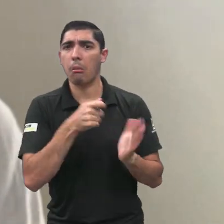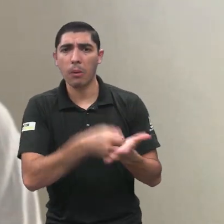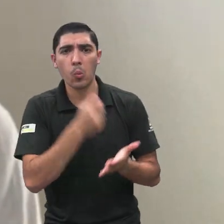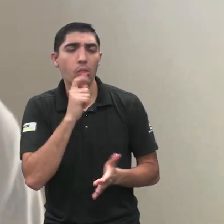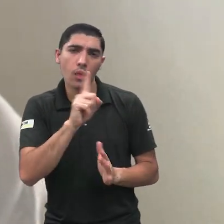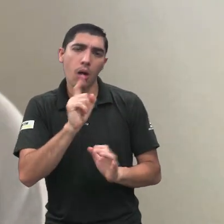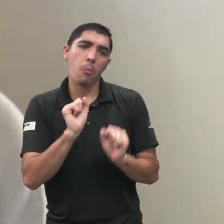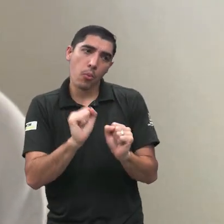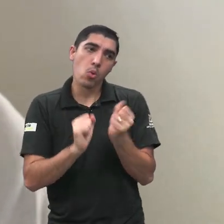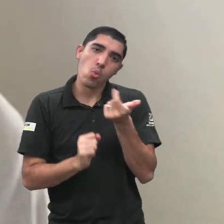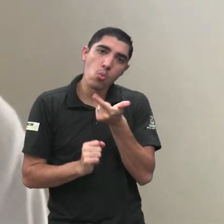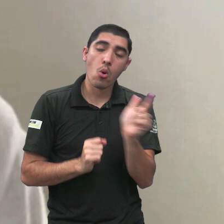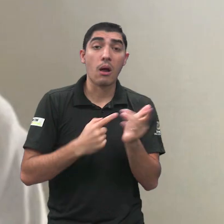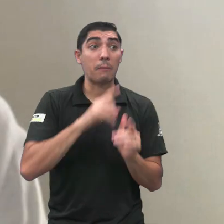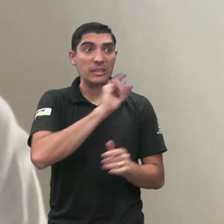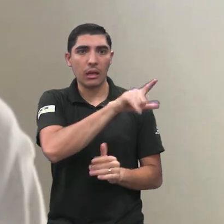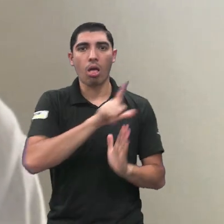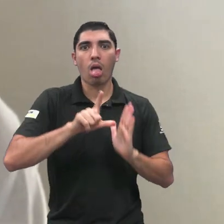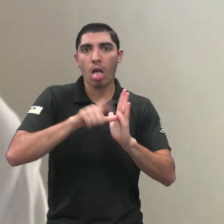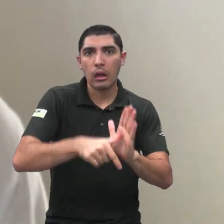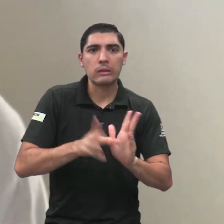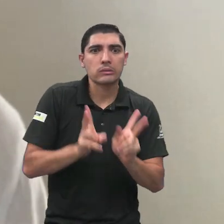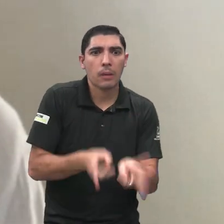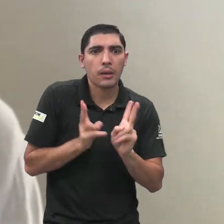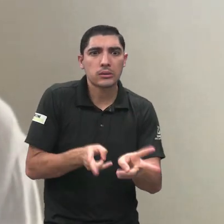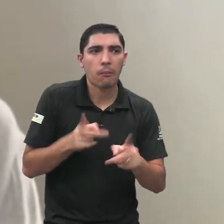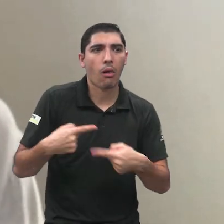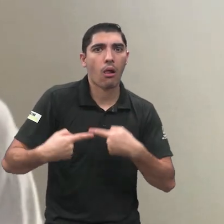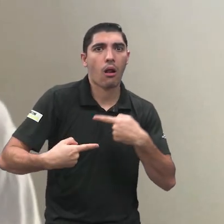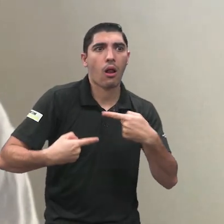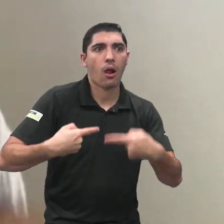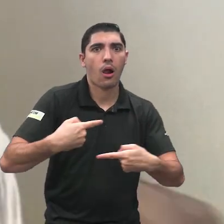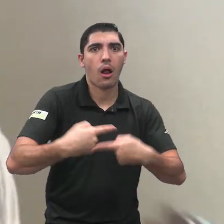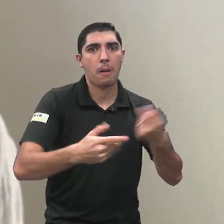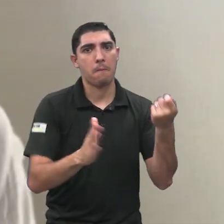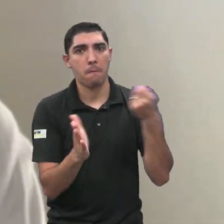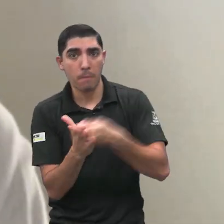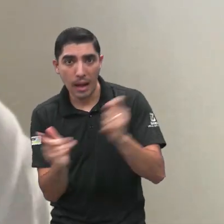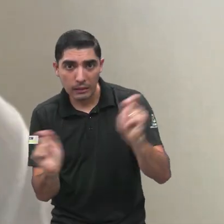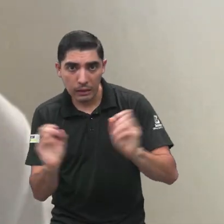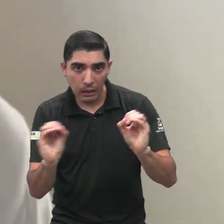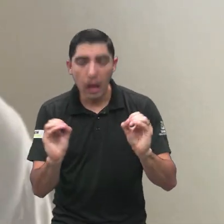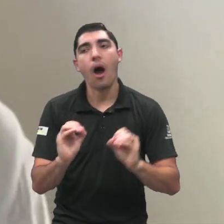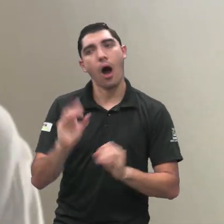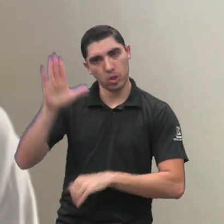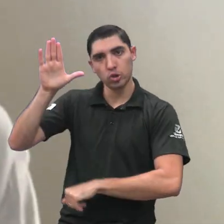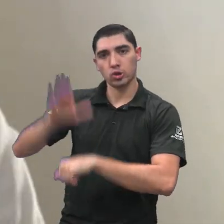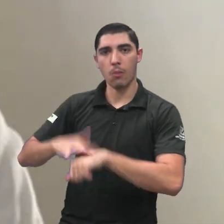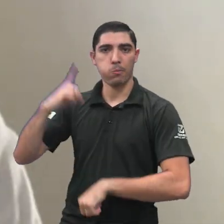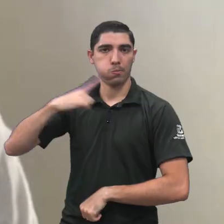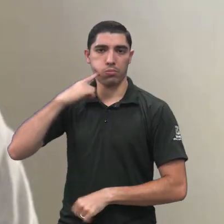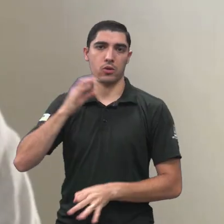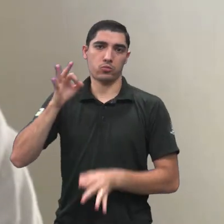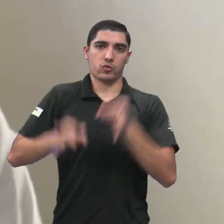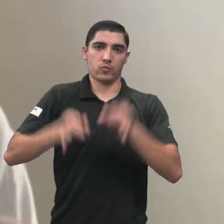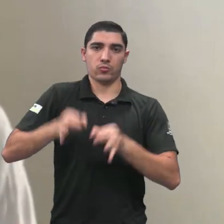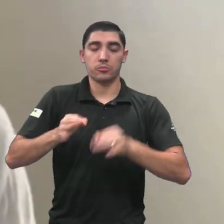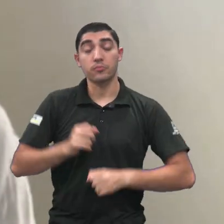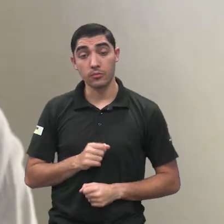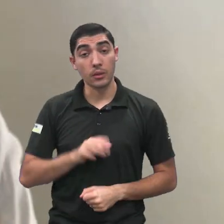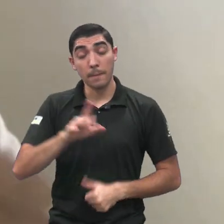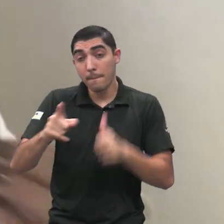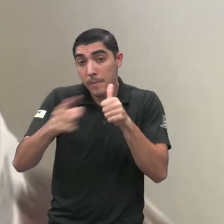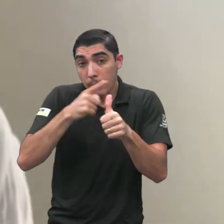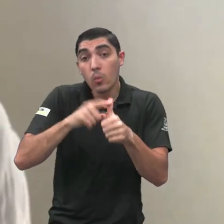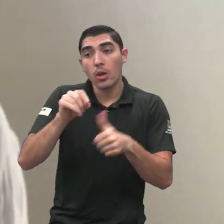maneira. Mas se esses atrasos forem recorrentes, ou se a inadimplência for grande, sim, precisa acionar o judiciário para cobrança. Primeira coisa, tem que